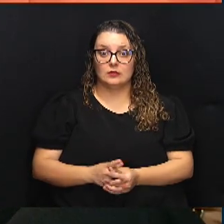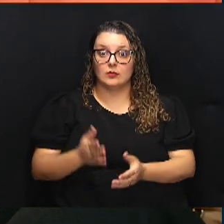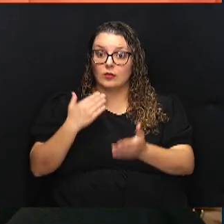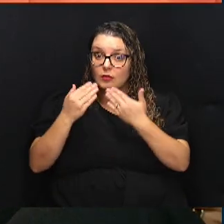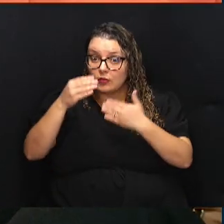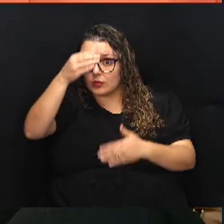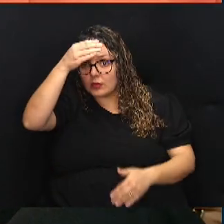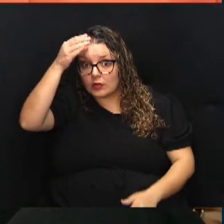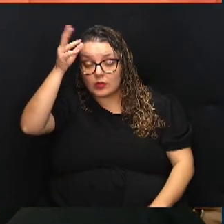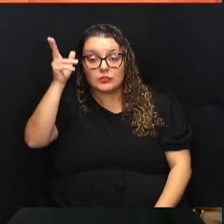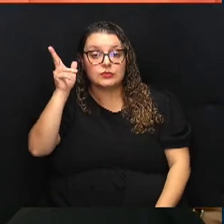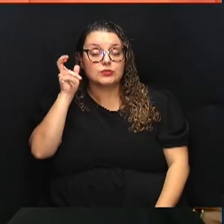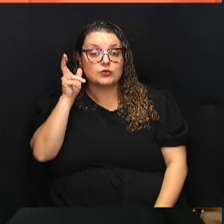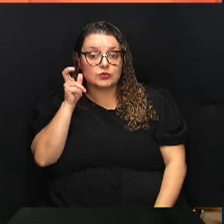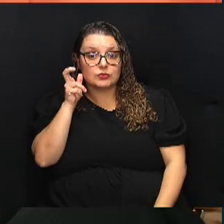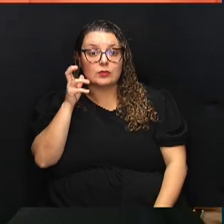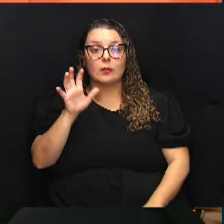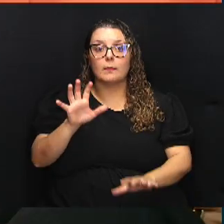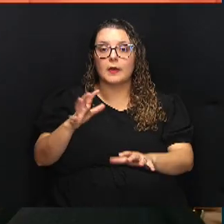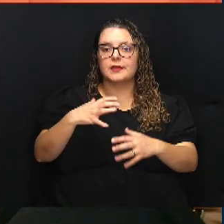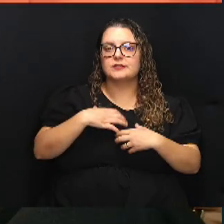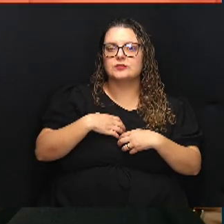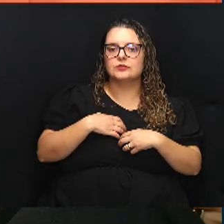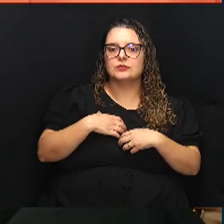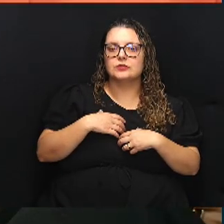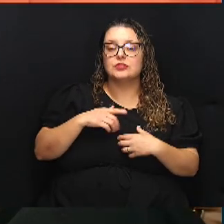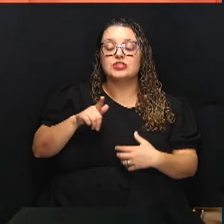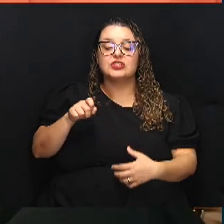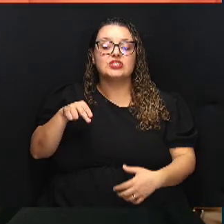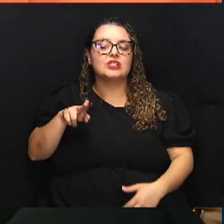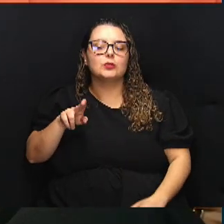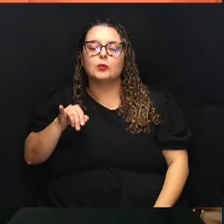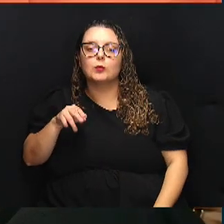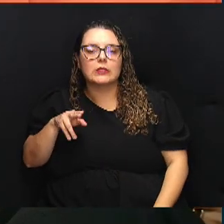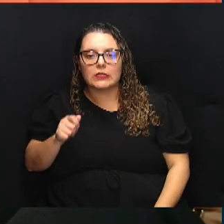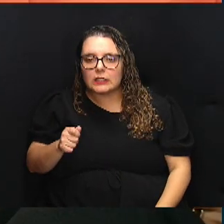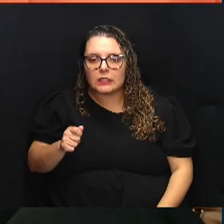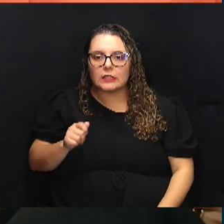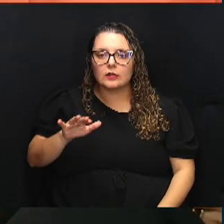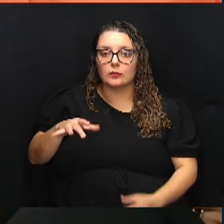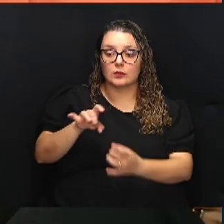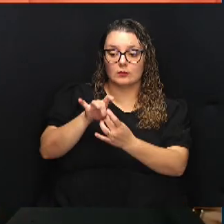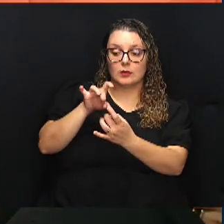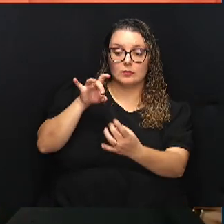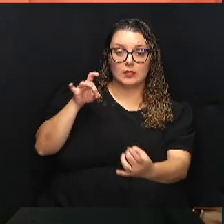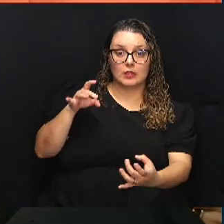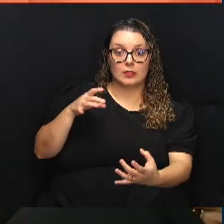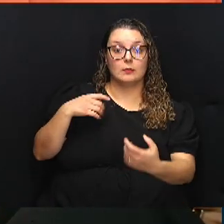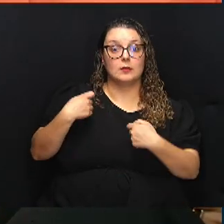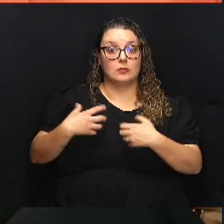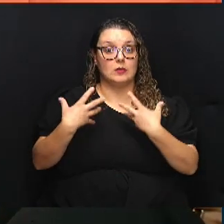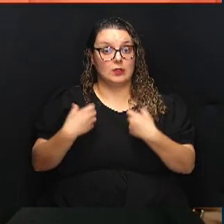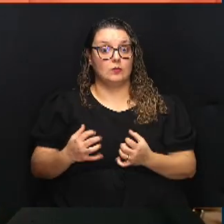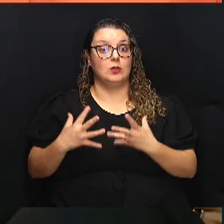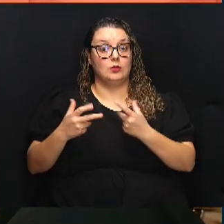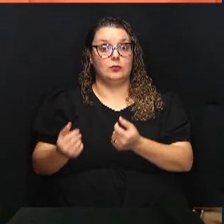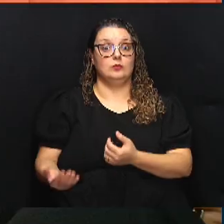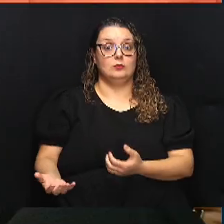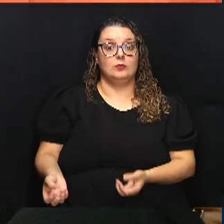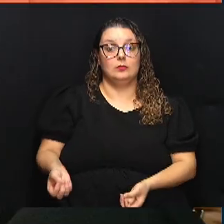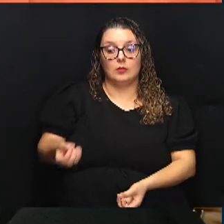cliente, escute ele, mas de maneira genuína, né? Quando a gente pede um feedback, a gente tem que aceitar tudo que está por